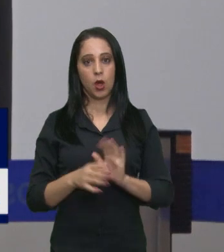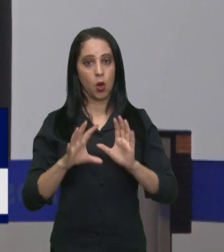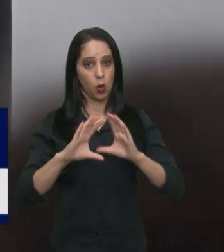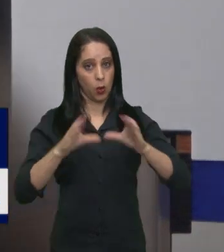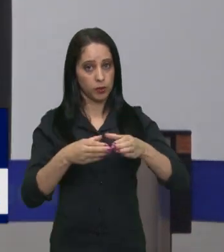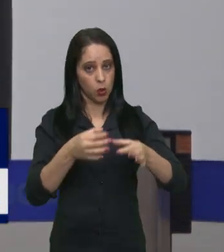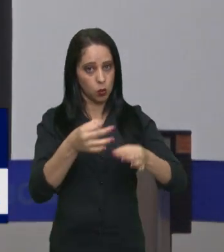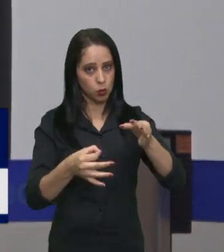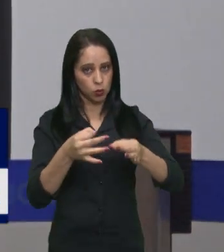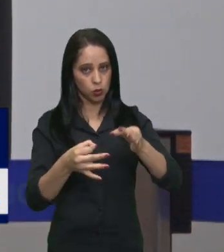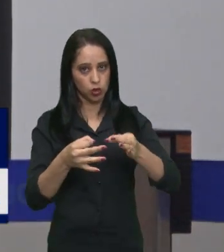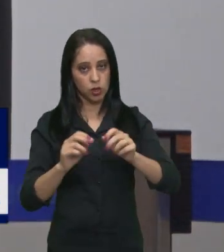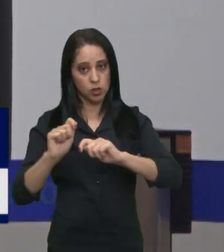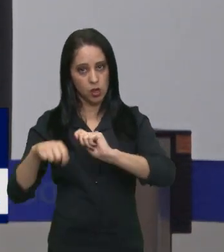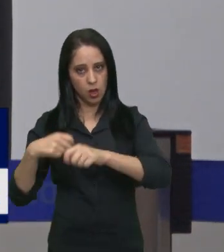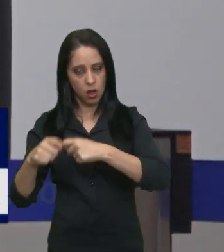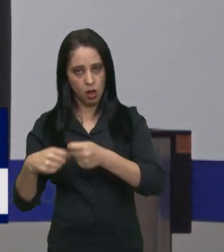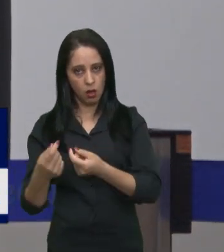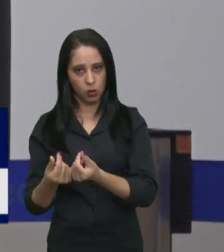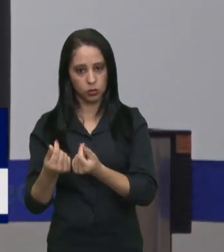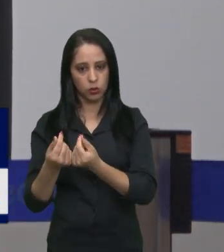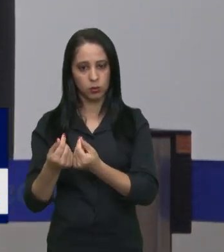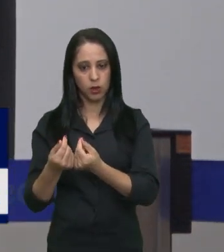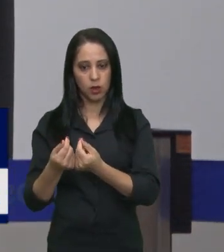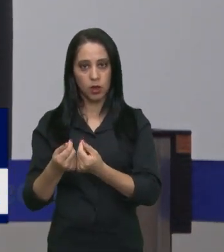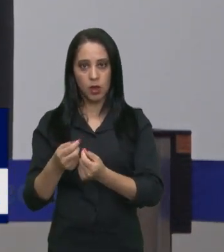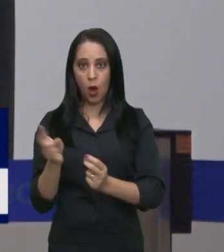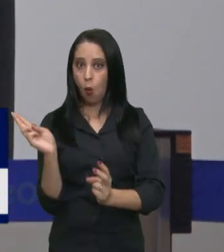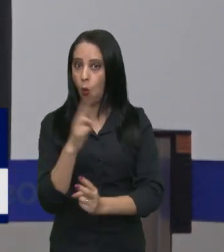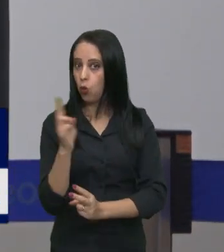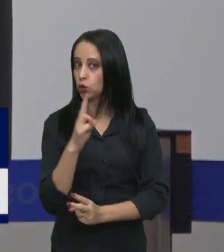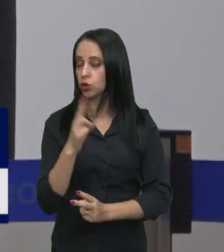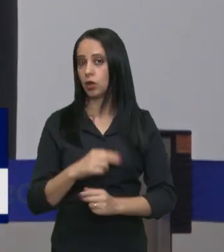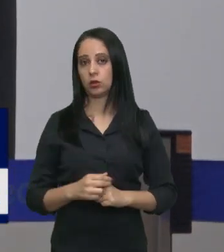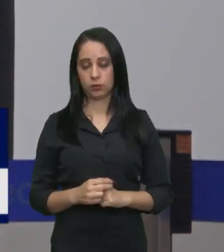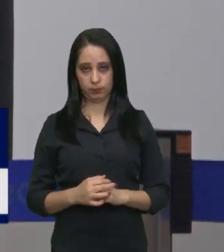Comissões Justiça e Economia, e o rito é urgente.